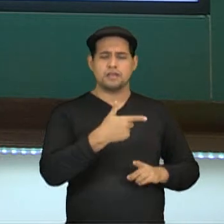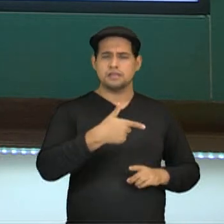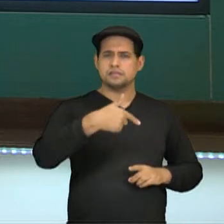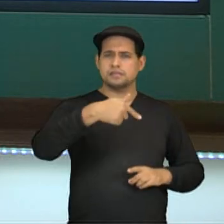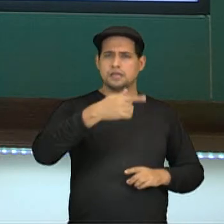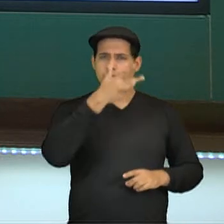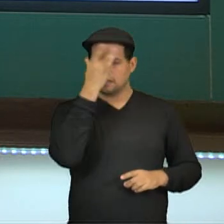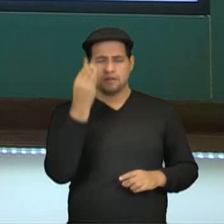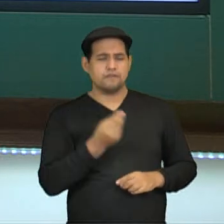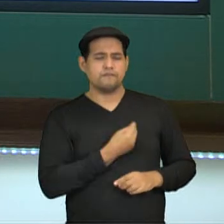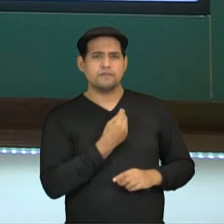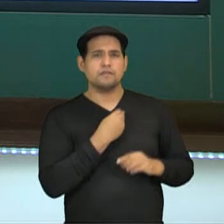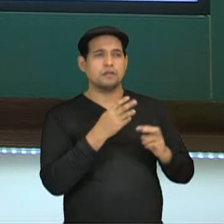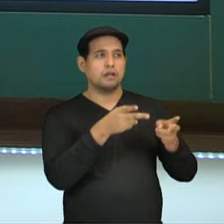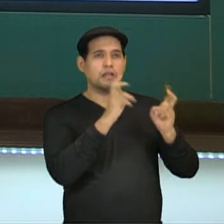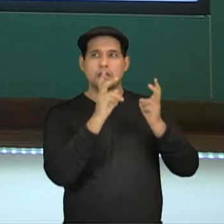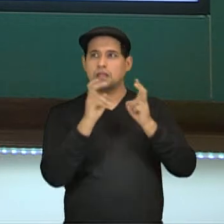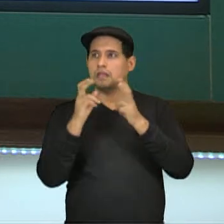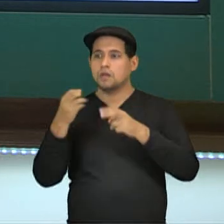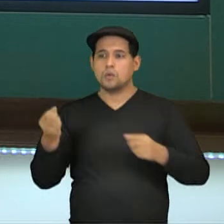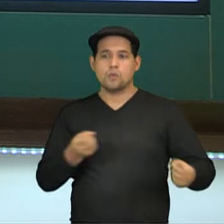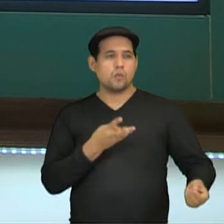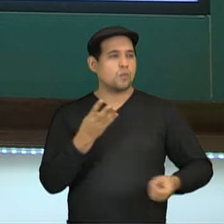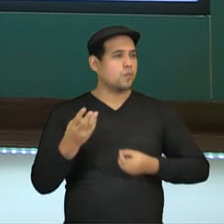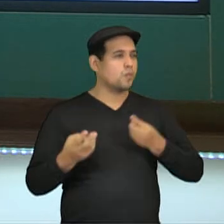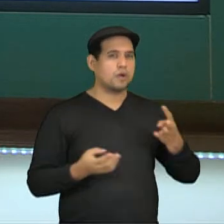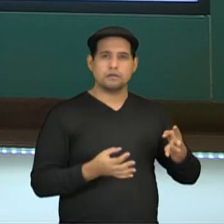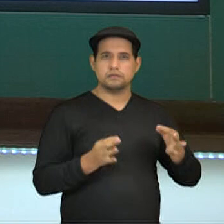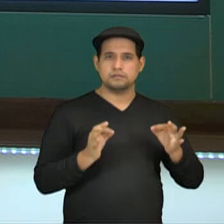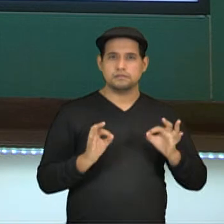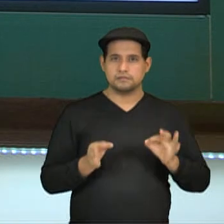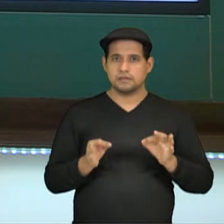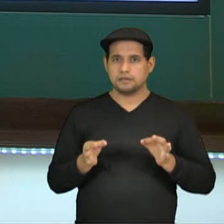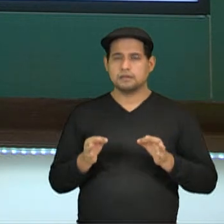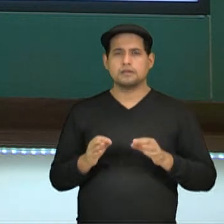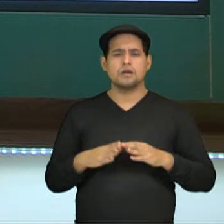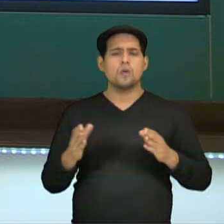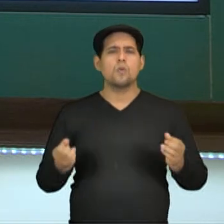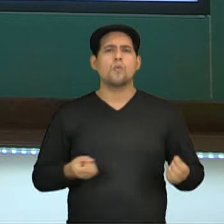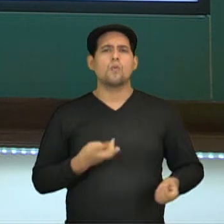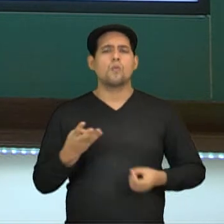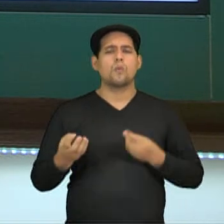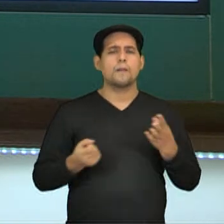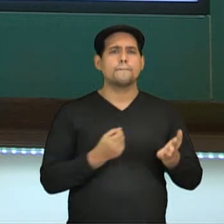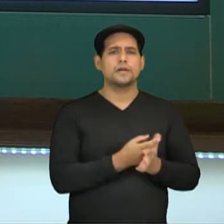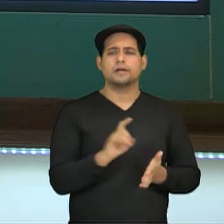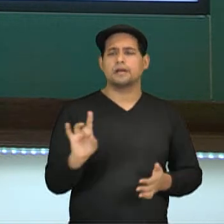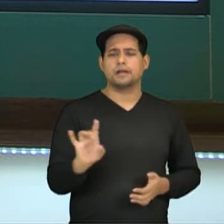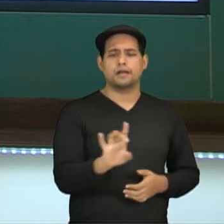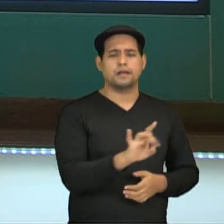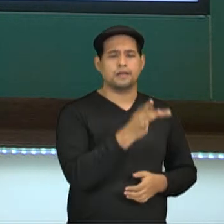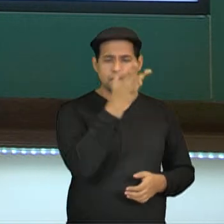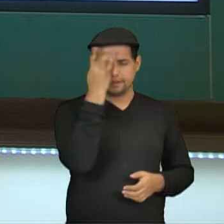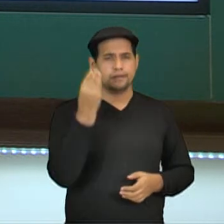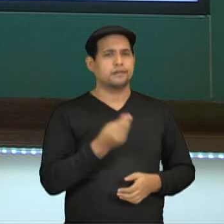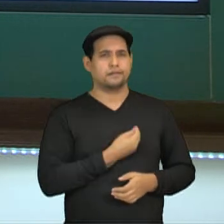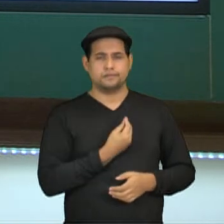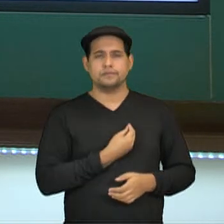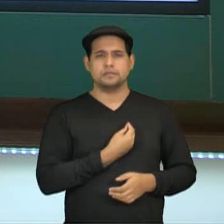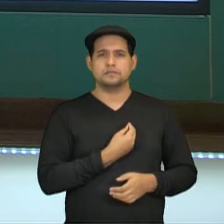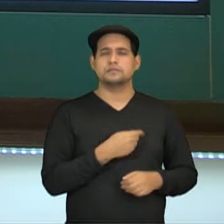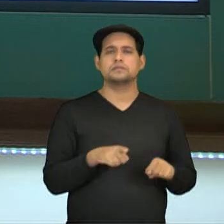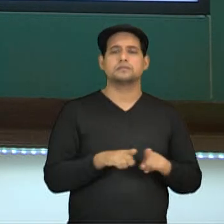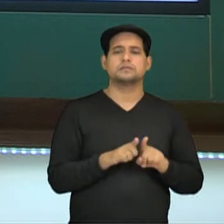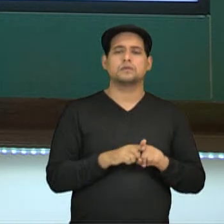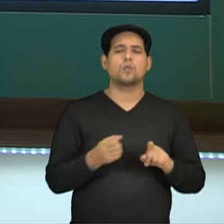moradores, eu quero que você verifique se a quantidade está correta. Qual é a quantidade paga por cada morador, normalmente, né?